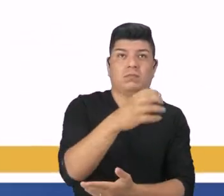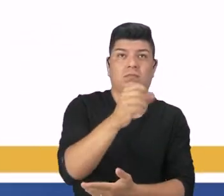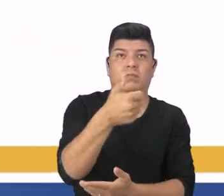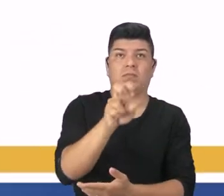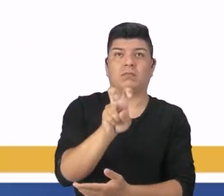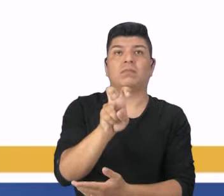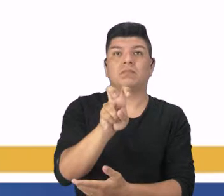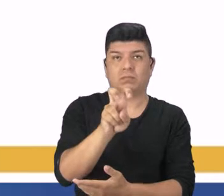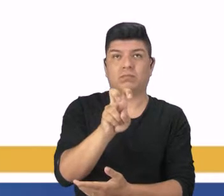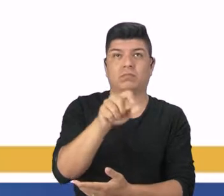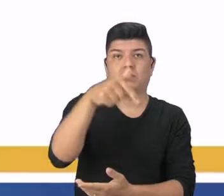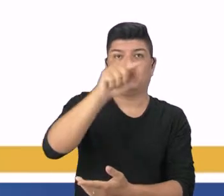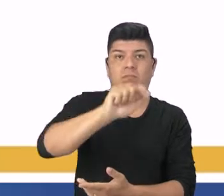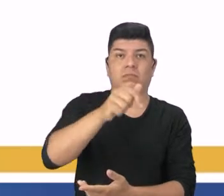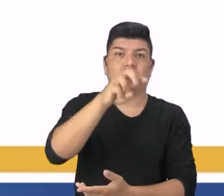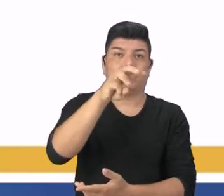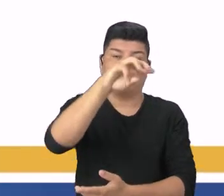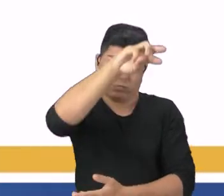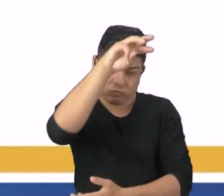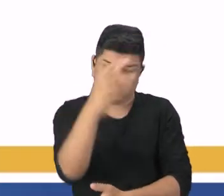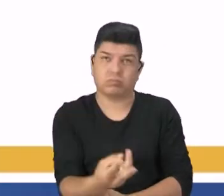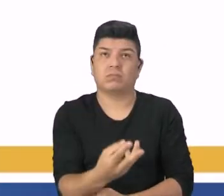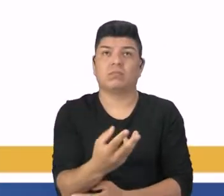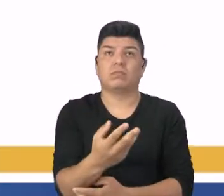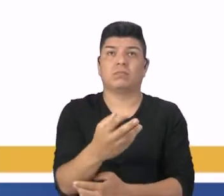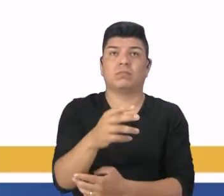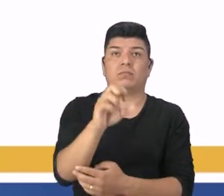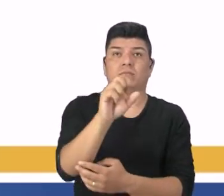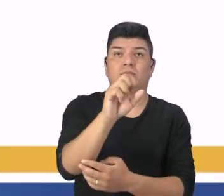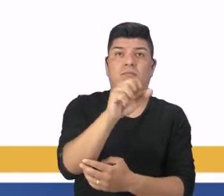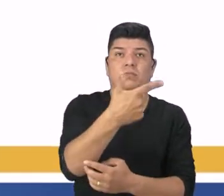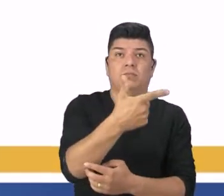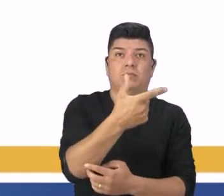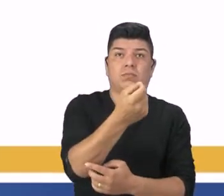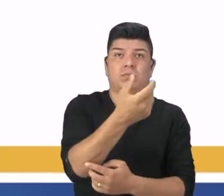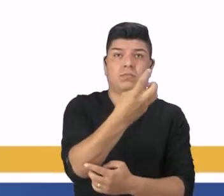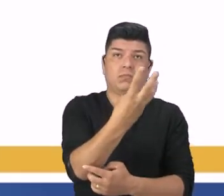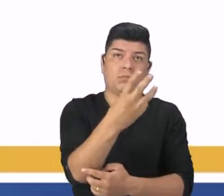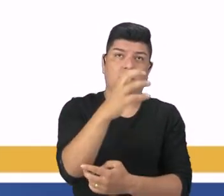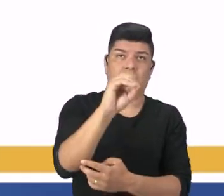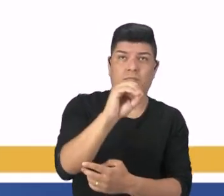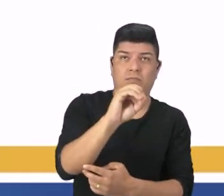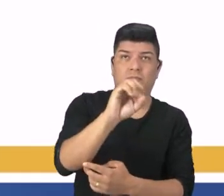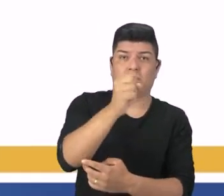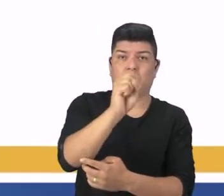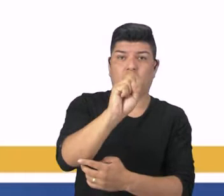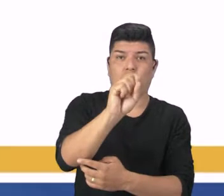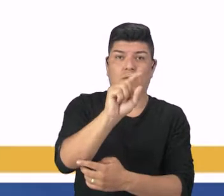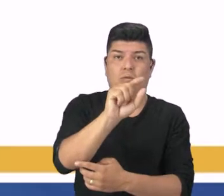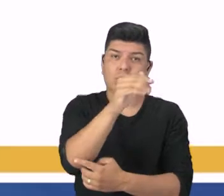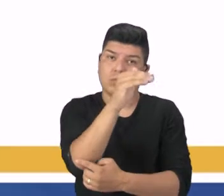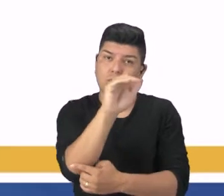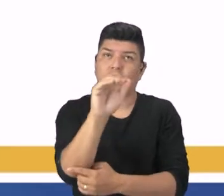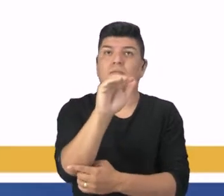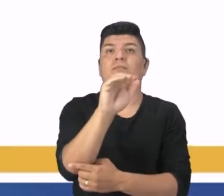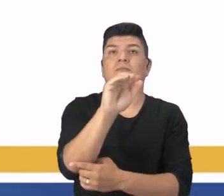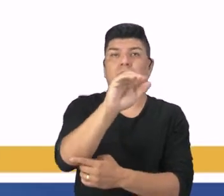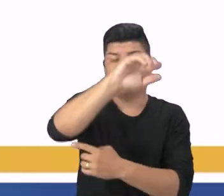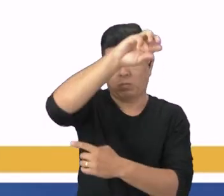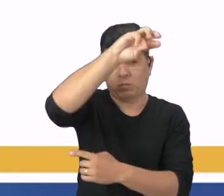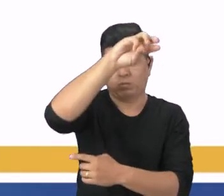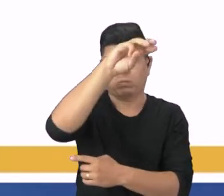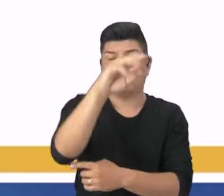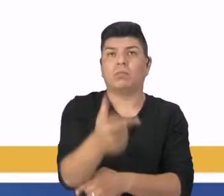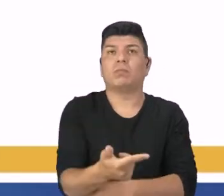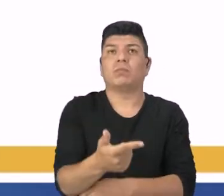bilhões, em 2030 a previsão é que seja 2,5 bilhões, em 2050